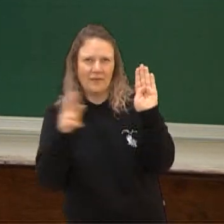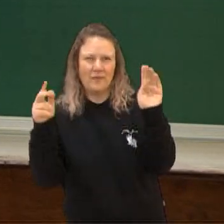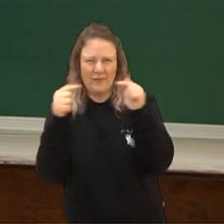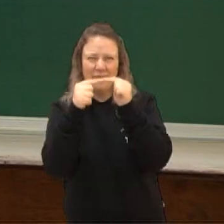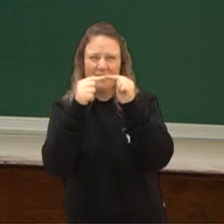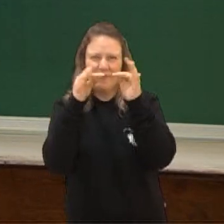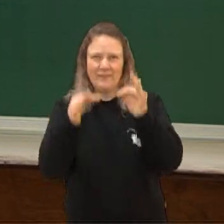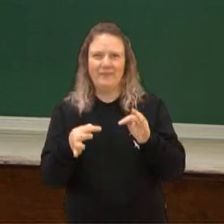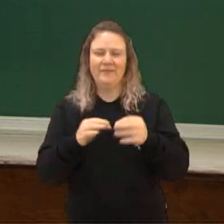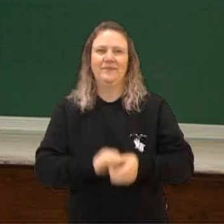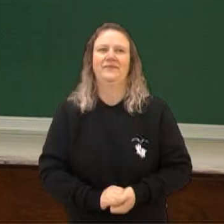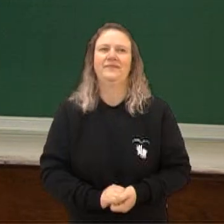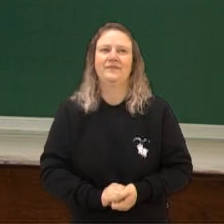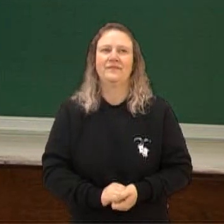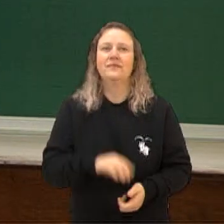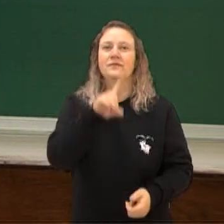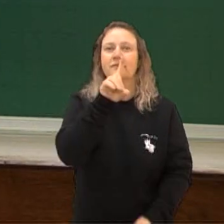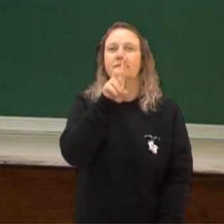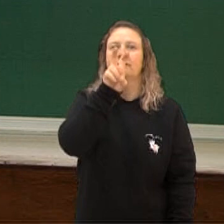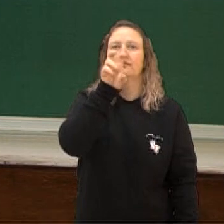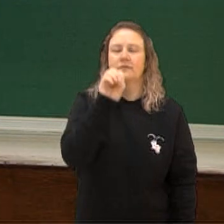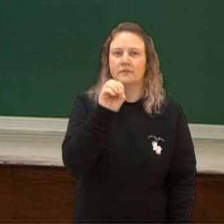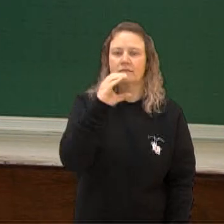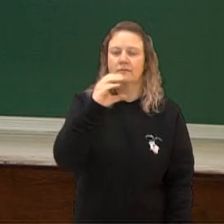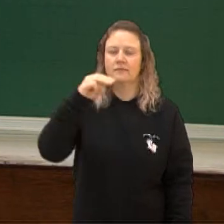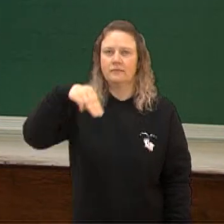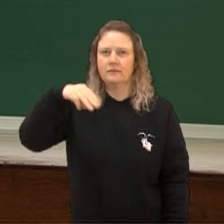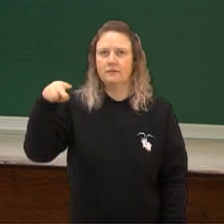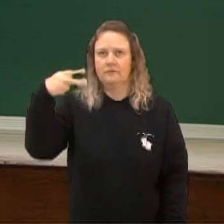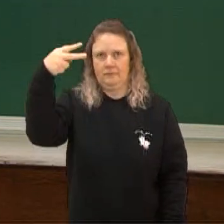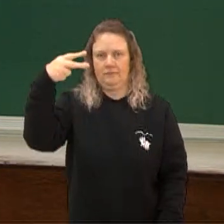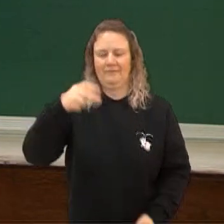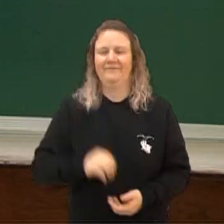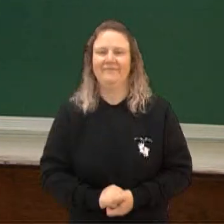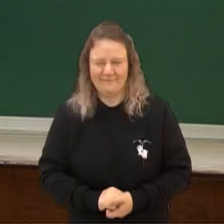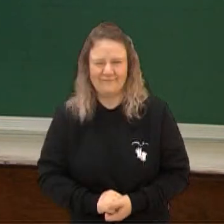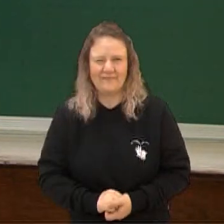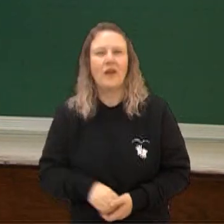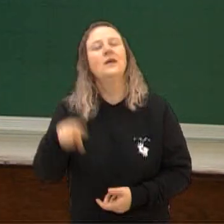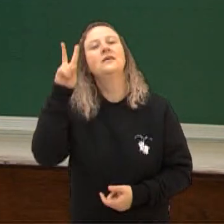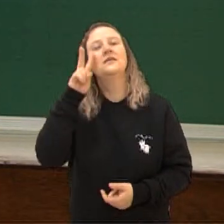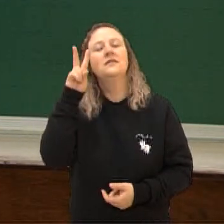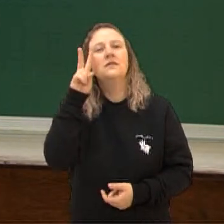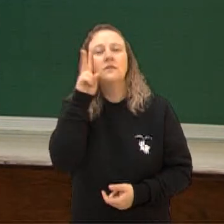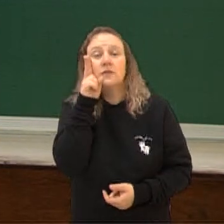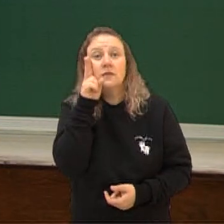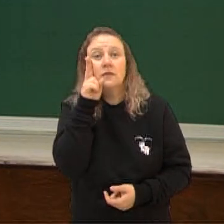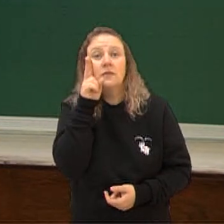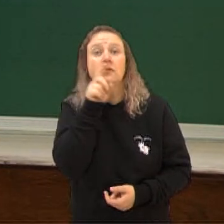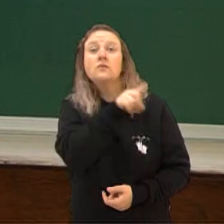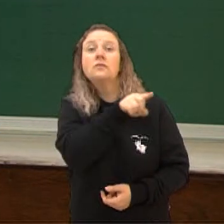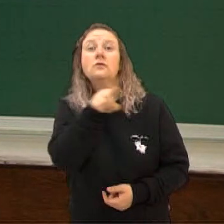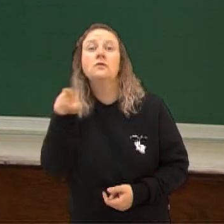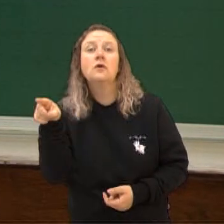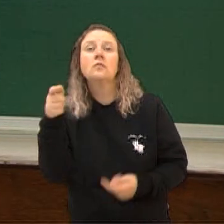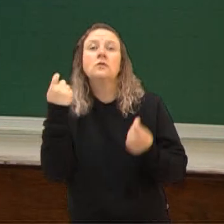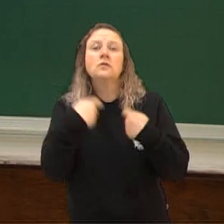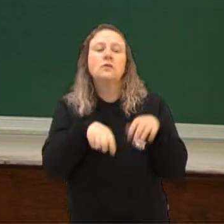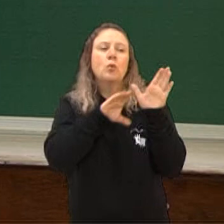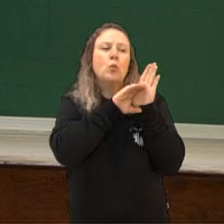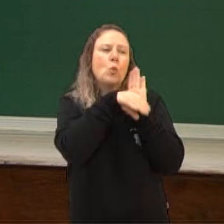Então, 150 centímetros quadrados. Tranquilo, gente? Lembra quando eu falei que você vai ter que ter conceitos